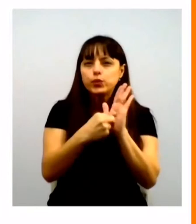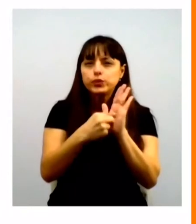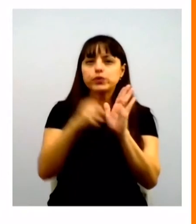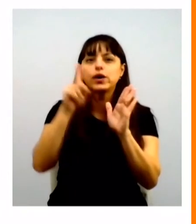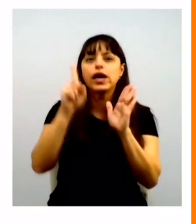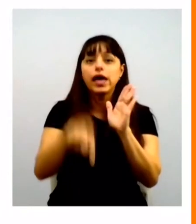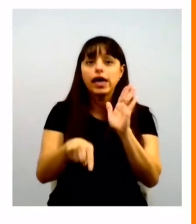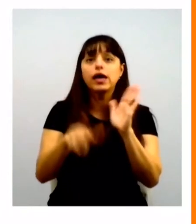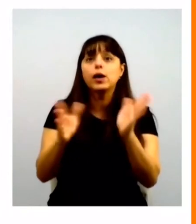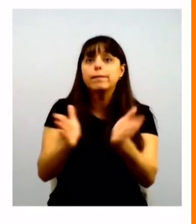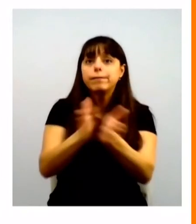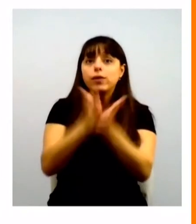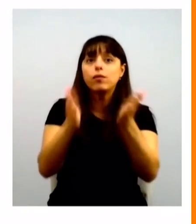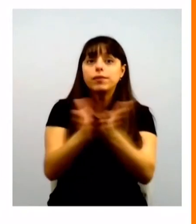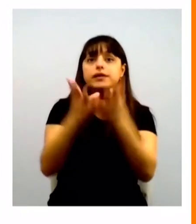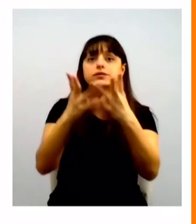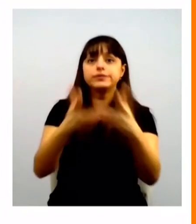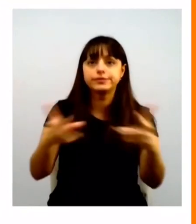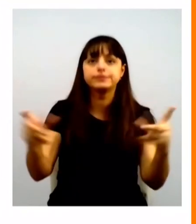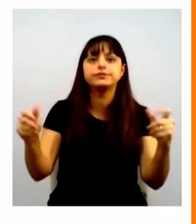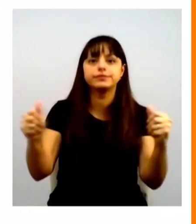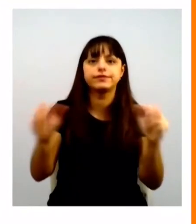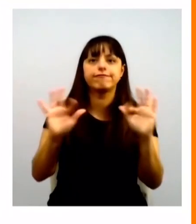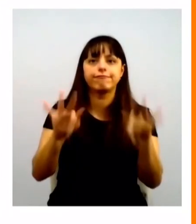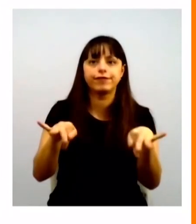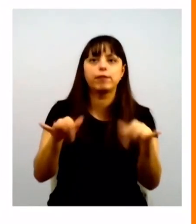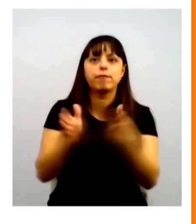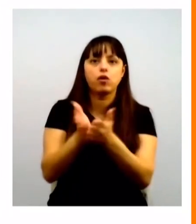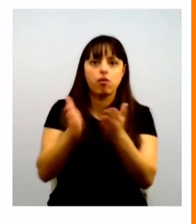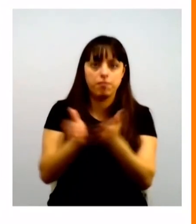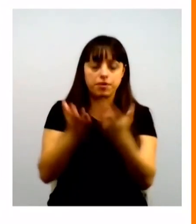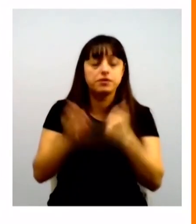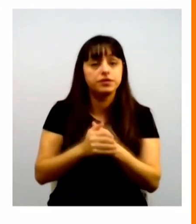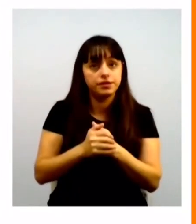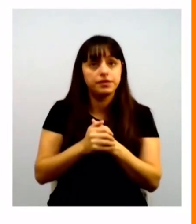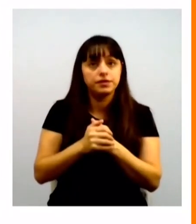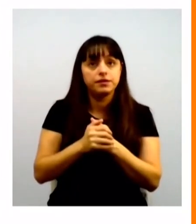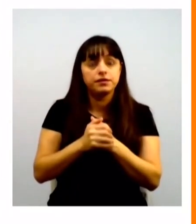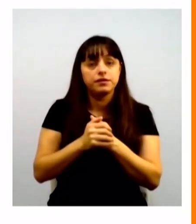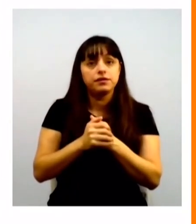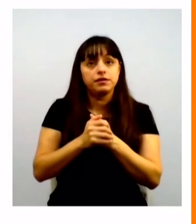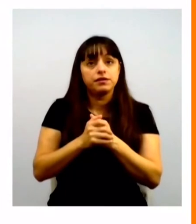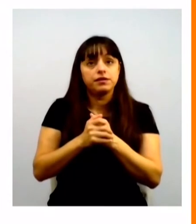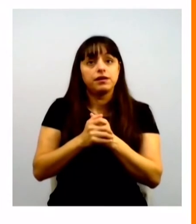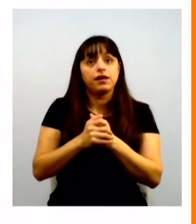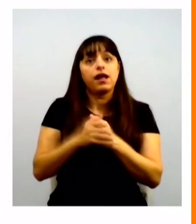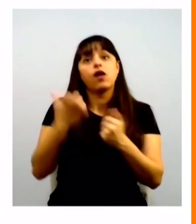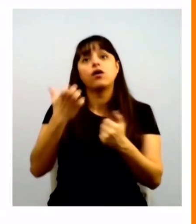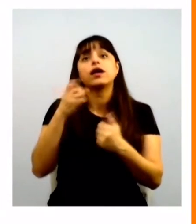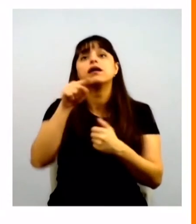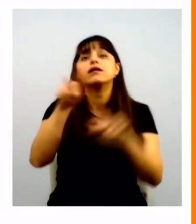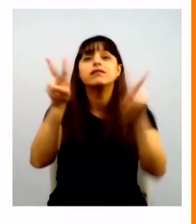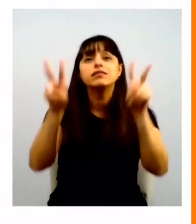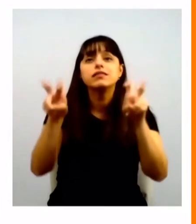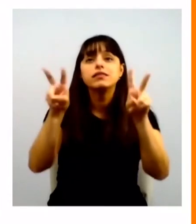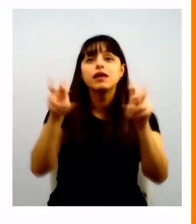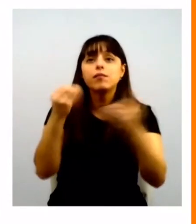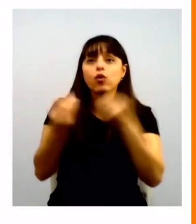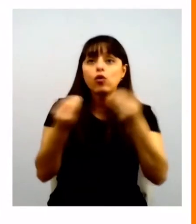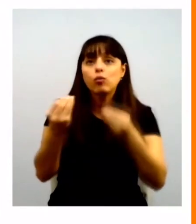chegou a seguinte pergunta por aqui. Gostaria que o professor tratasse um pouco mais sobre essa relação da cultura